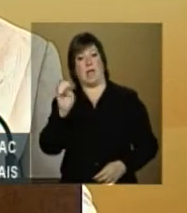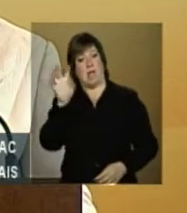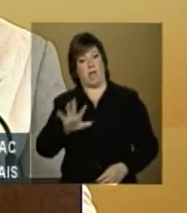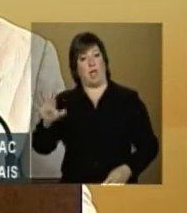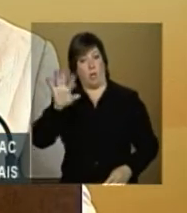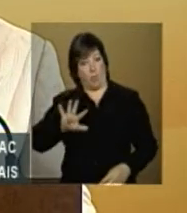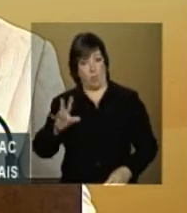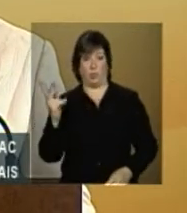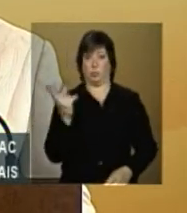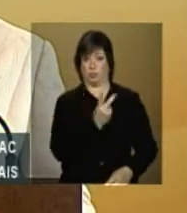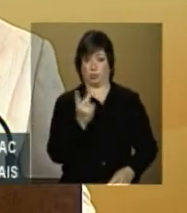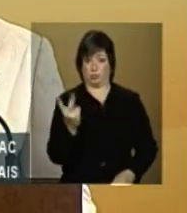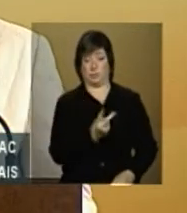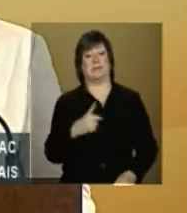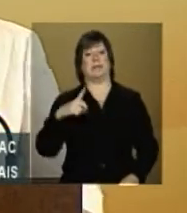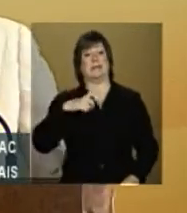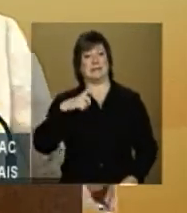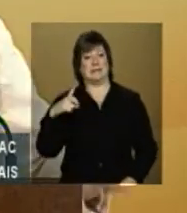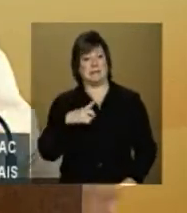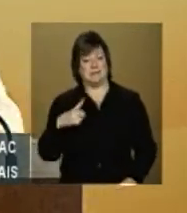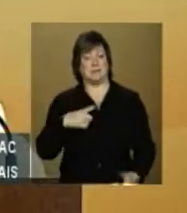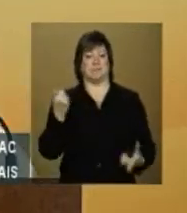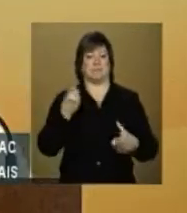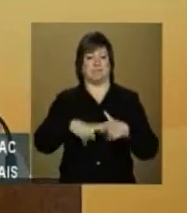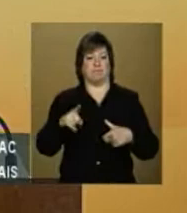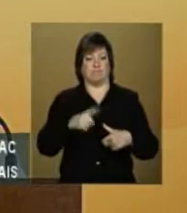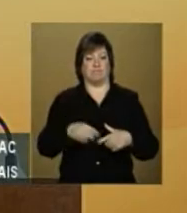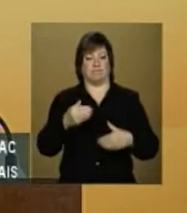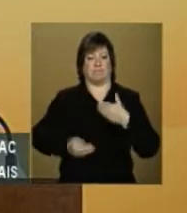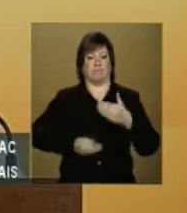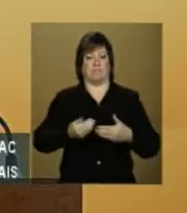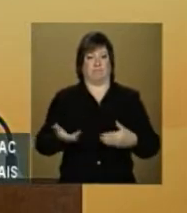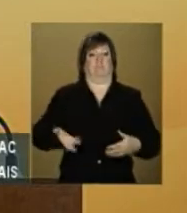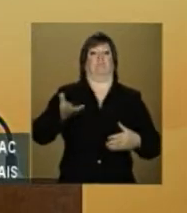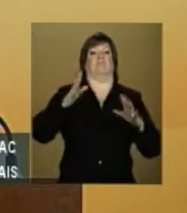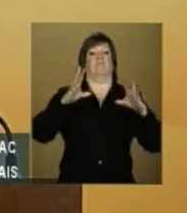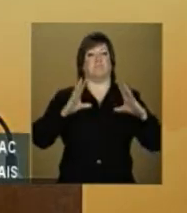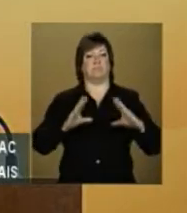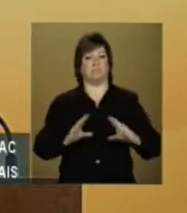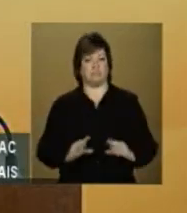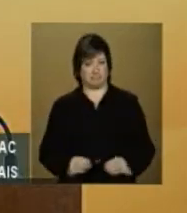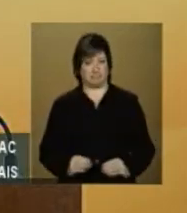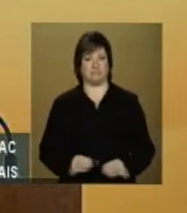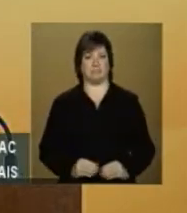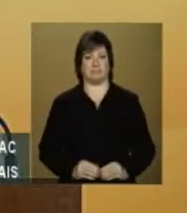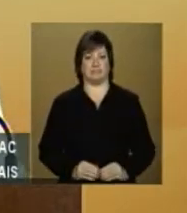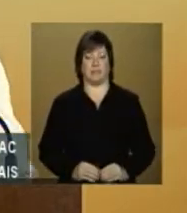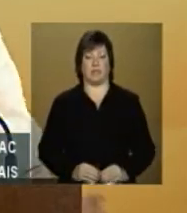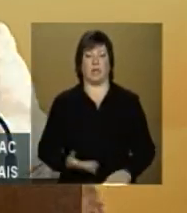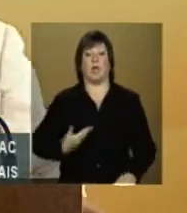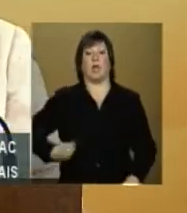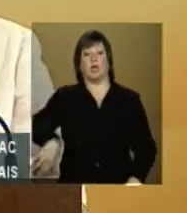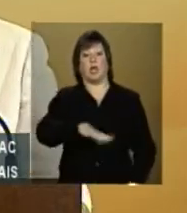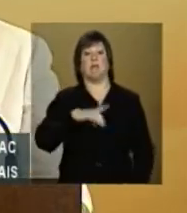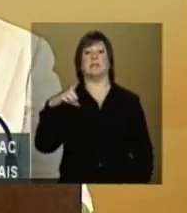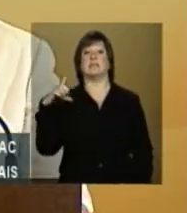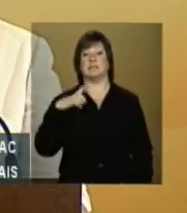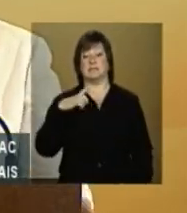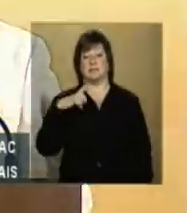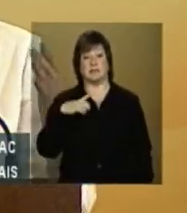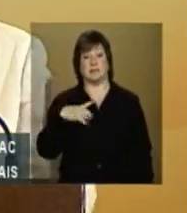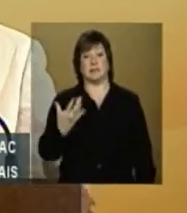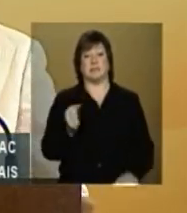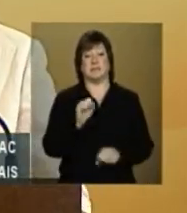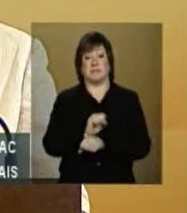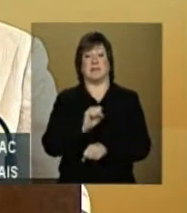Europa, têm passado por um processo de desaceleração. Nós temos